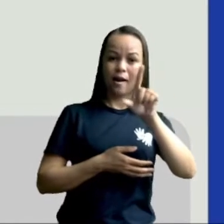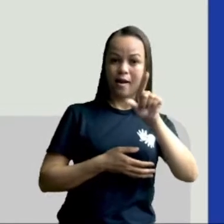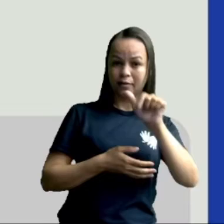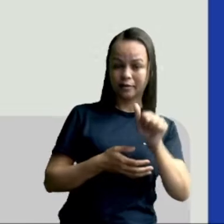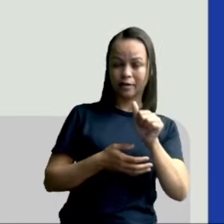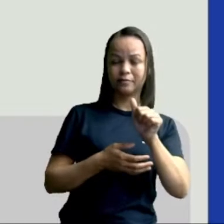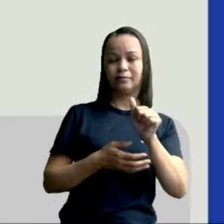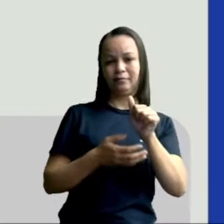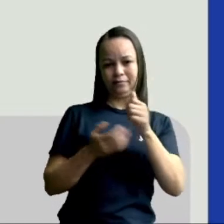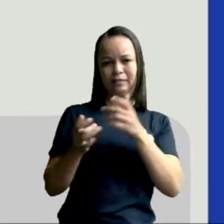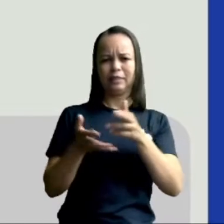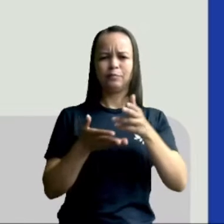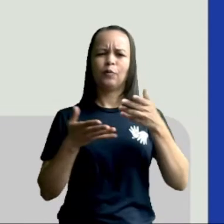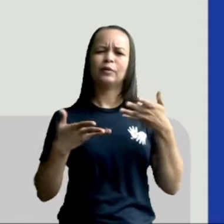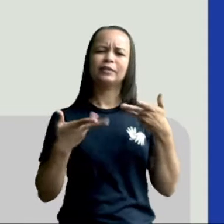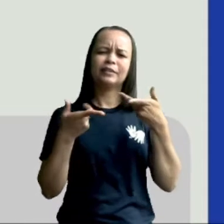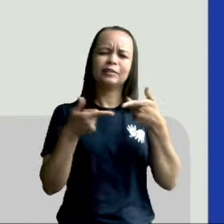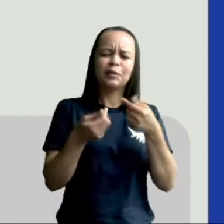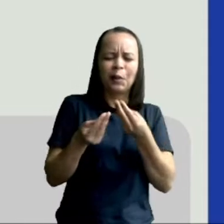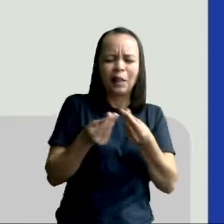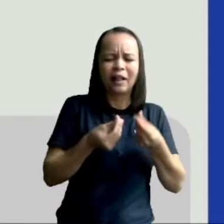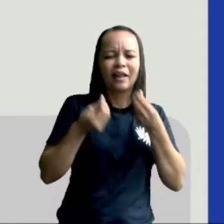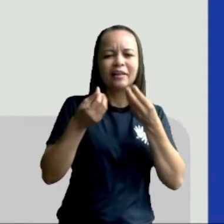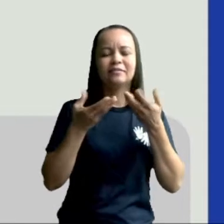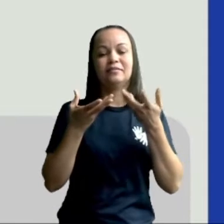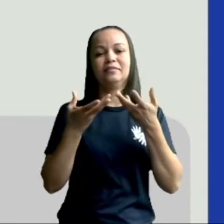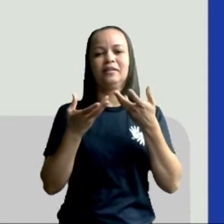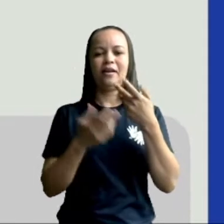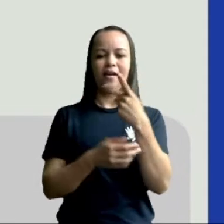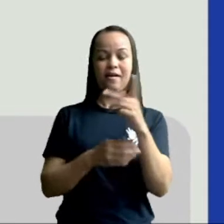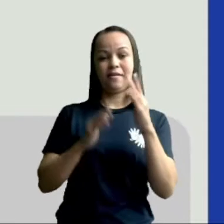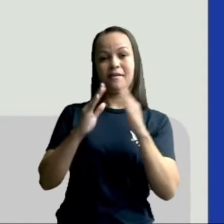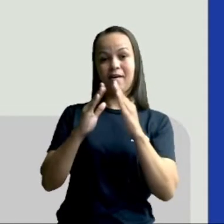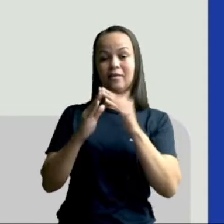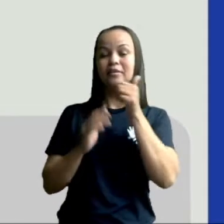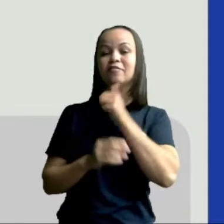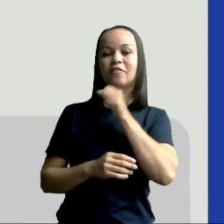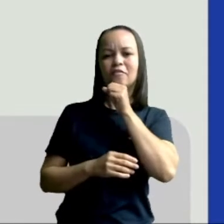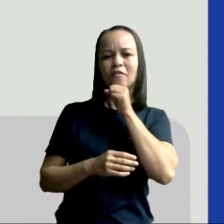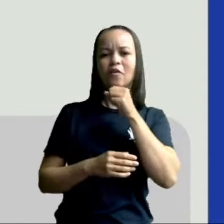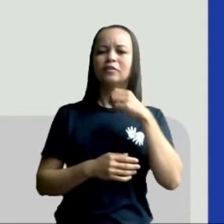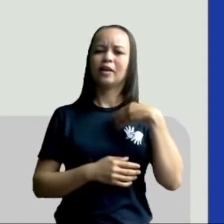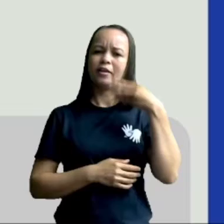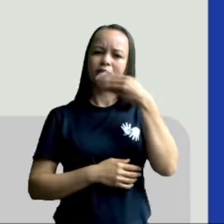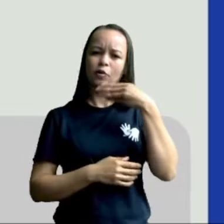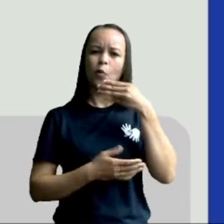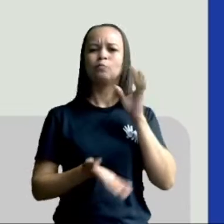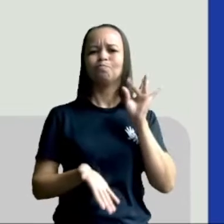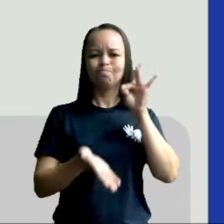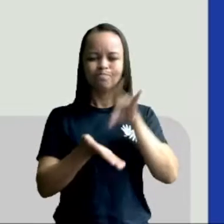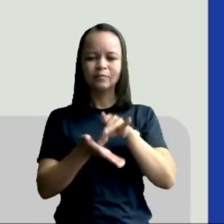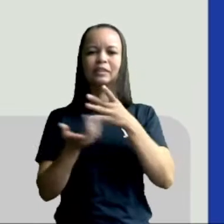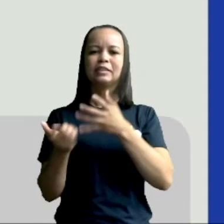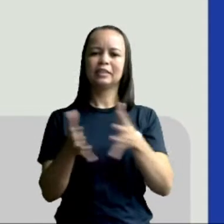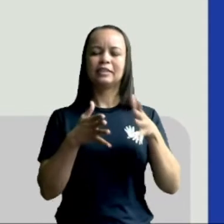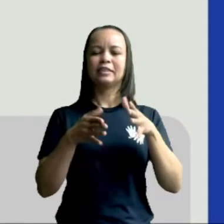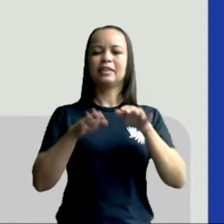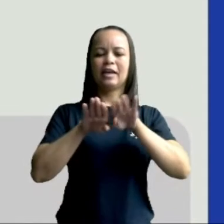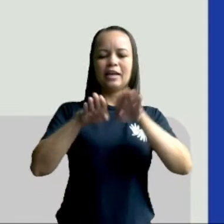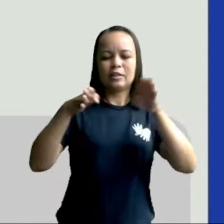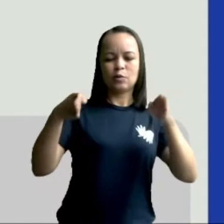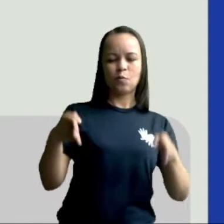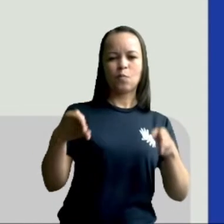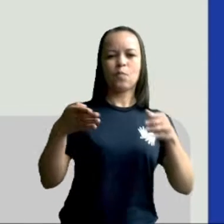Na casa da avó Dalila, tem doce com certeza, tem um chá de camomila e toalha linda